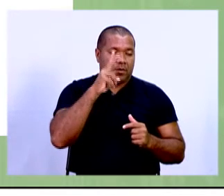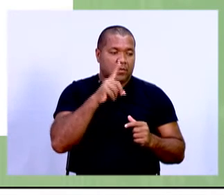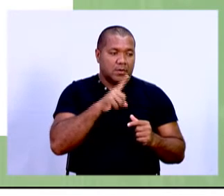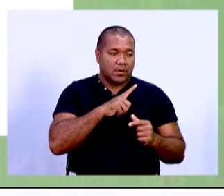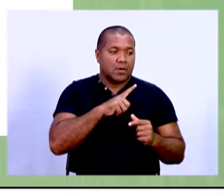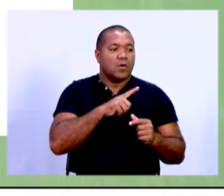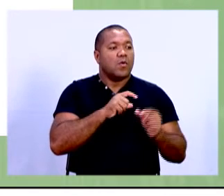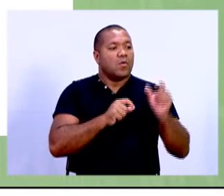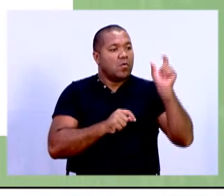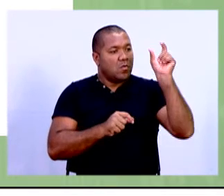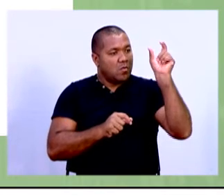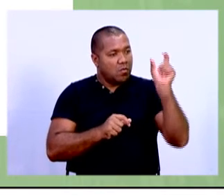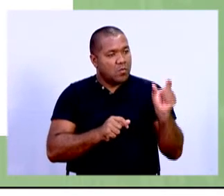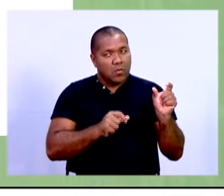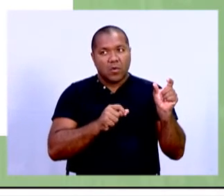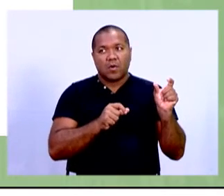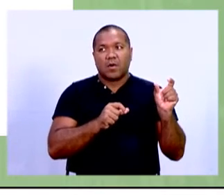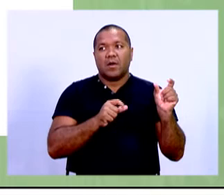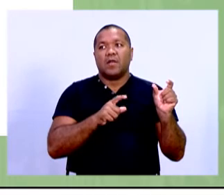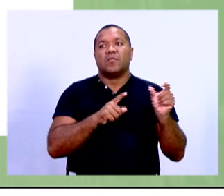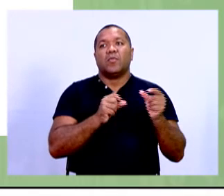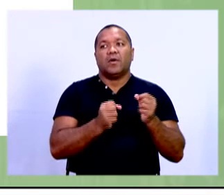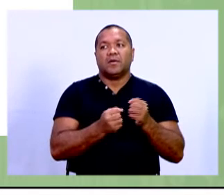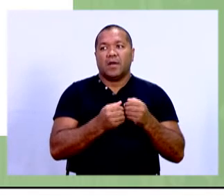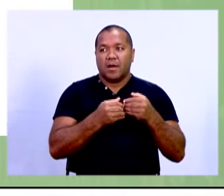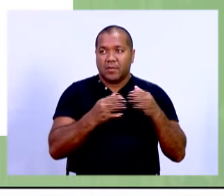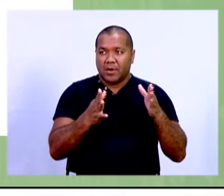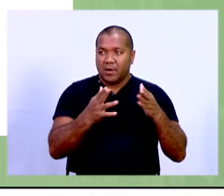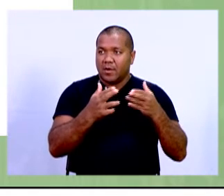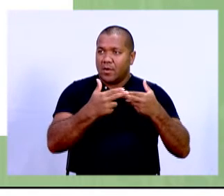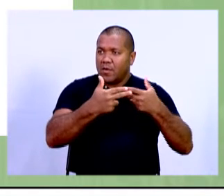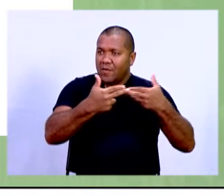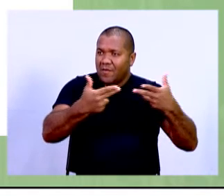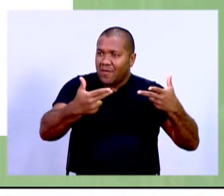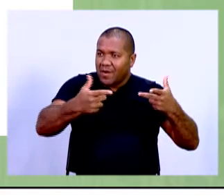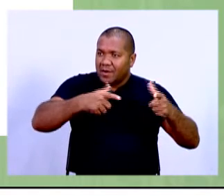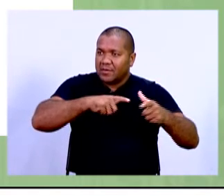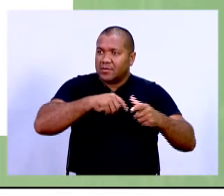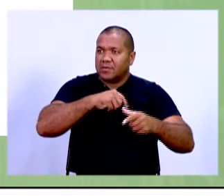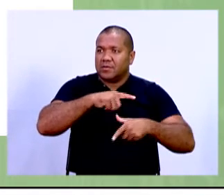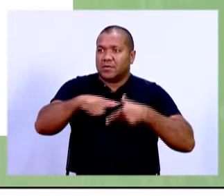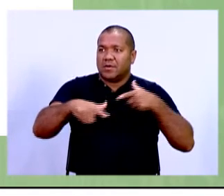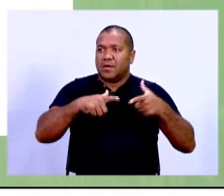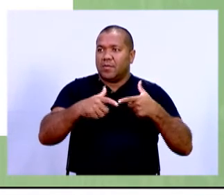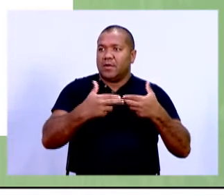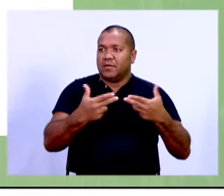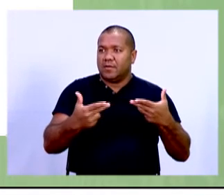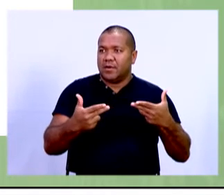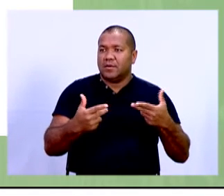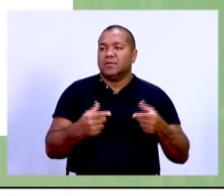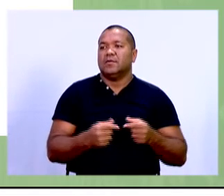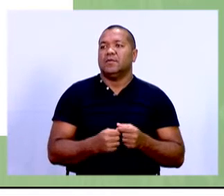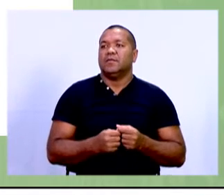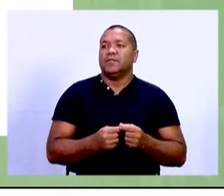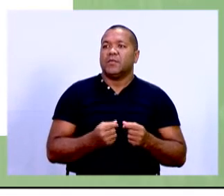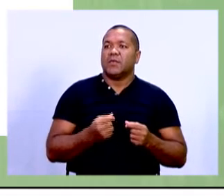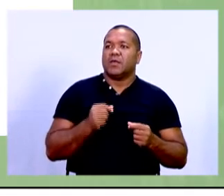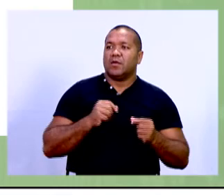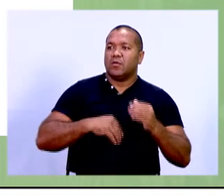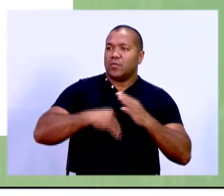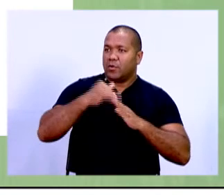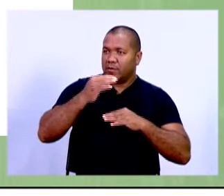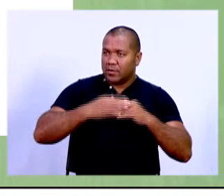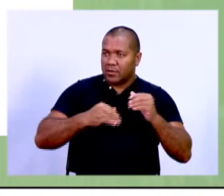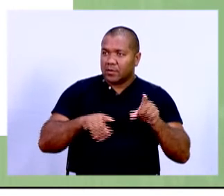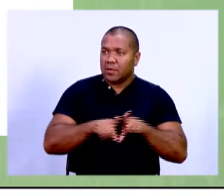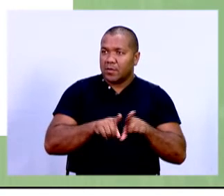abrir várias ordens de serviço, a cardinalidade, e que um funcionário pode também ser responsável por